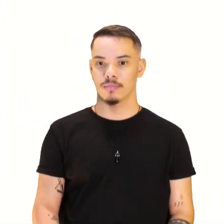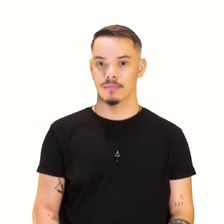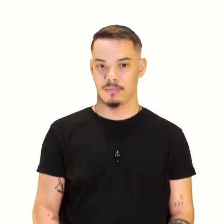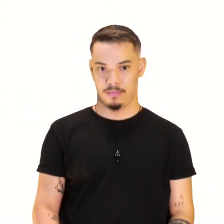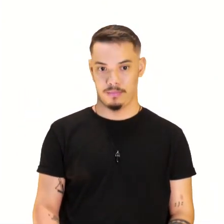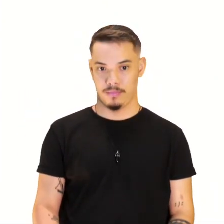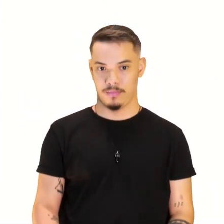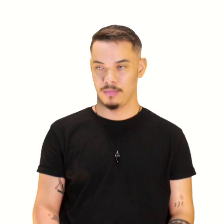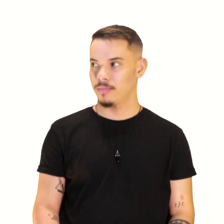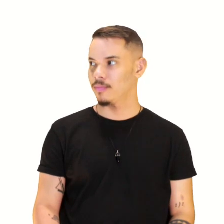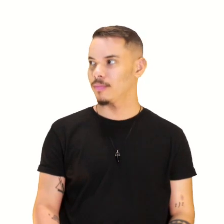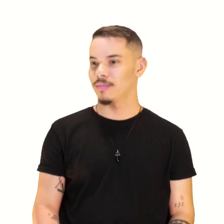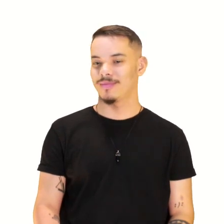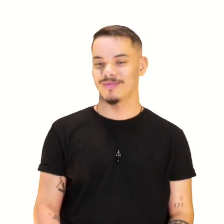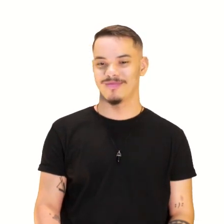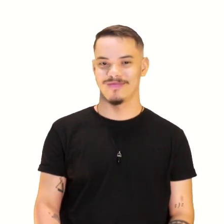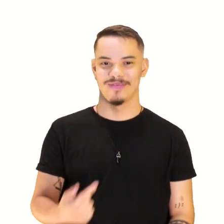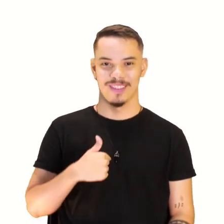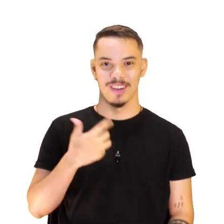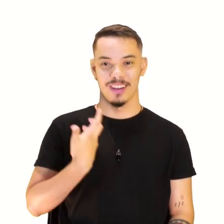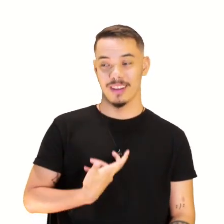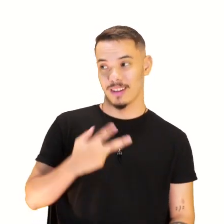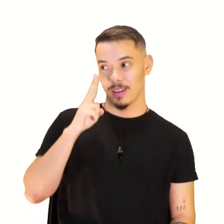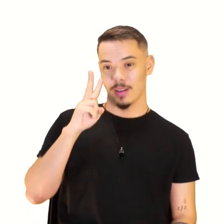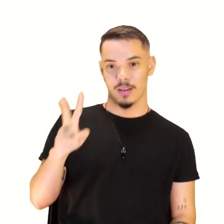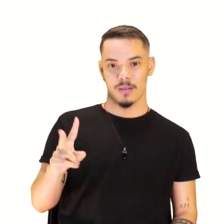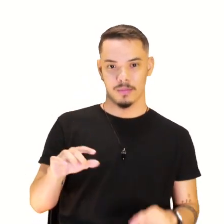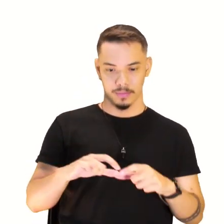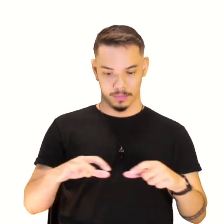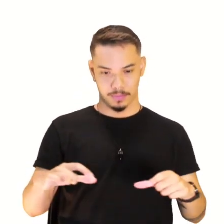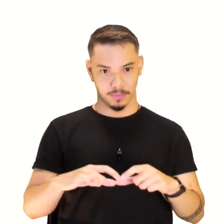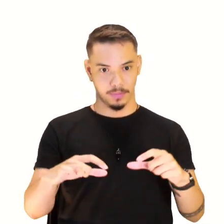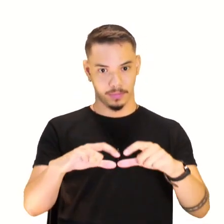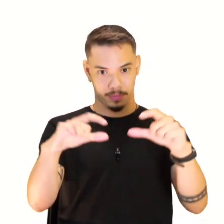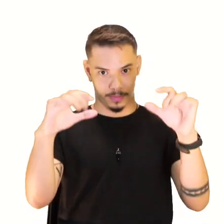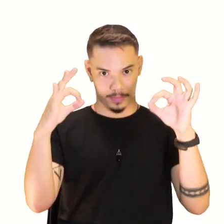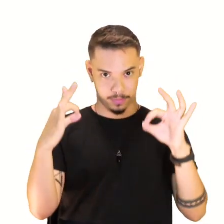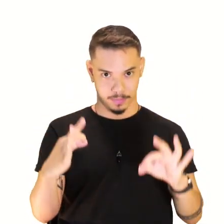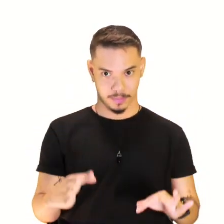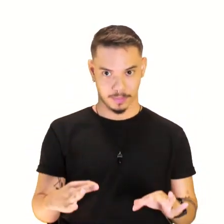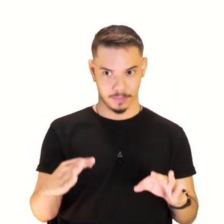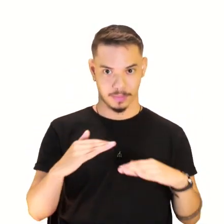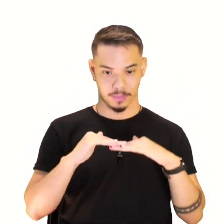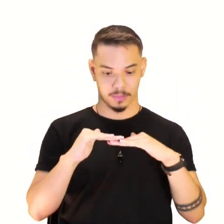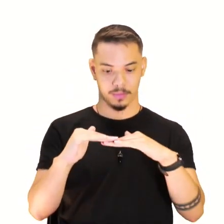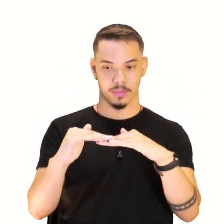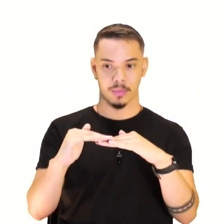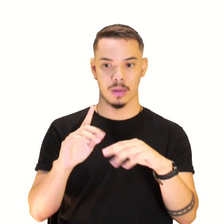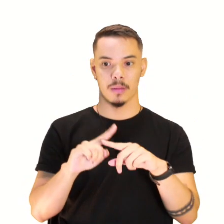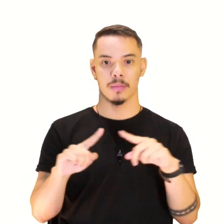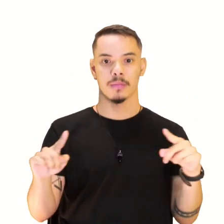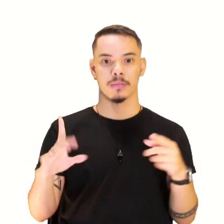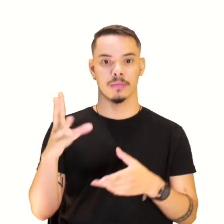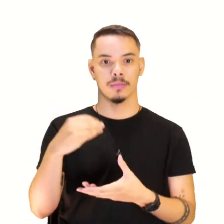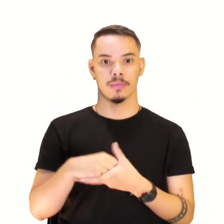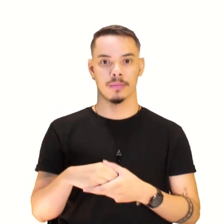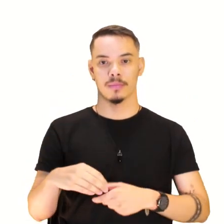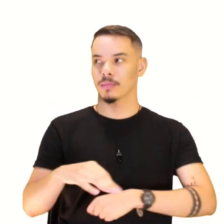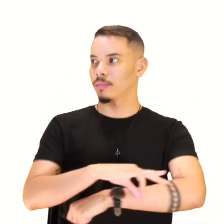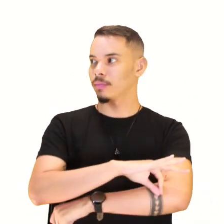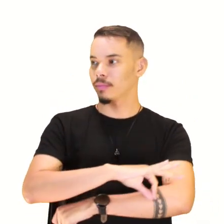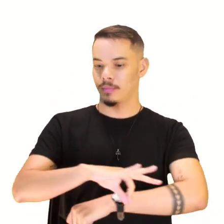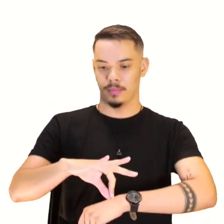né? Eu cansei só de... Os tamanhos certinhos. É verdade, os degraus, né? Largura. E isso na arquitetura tem,